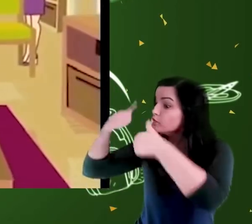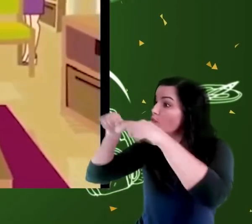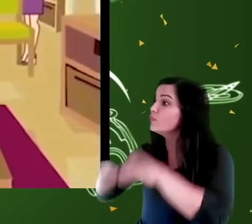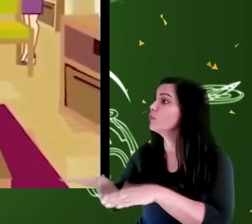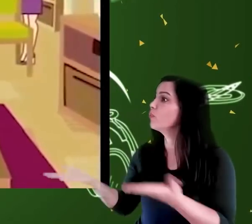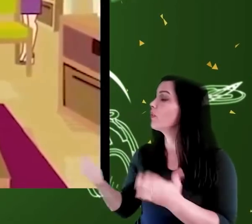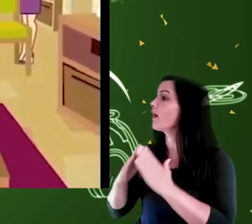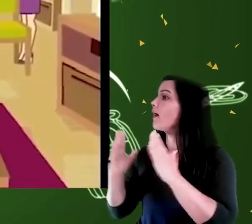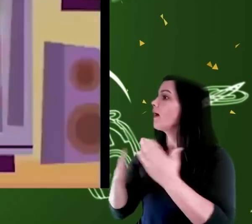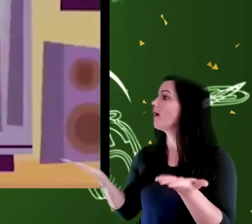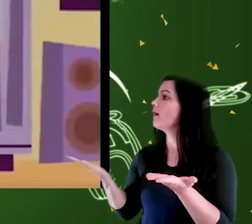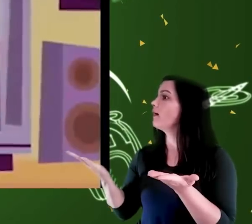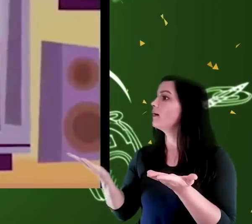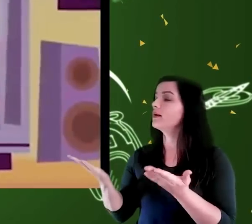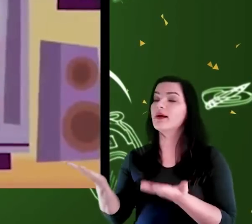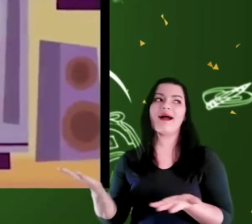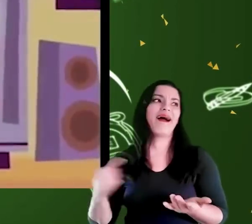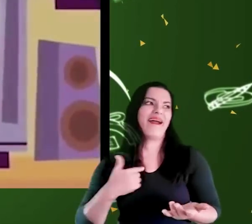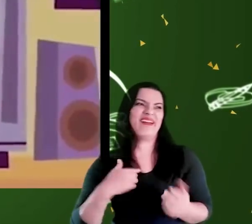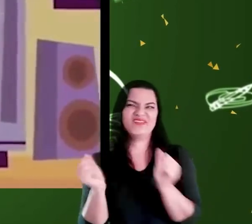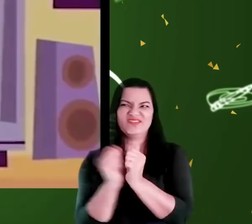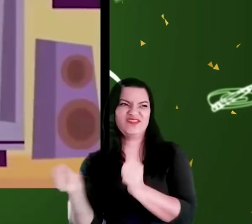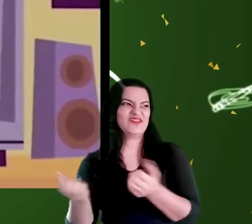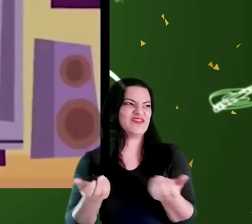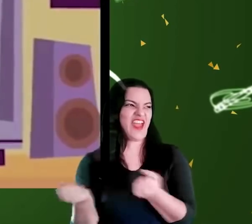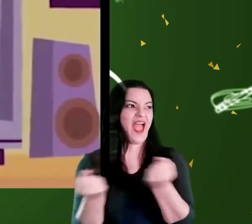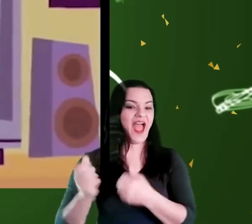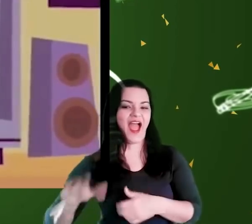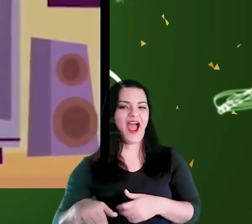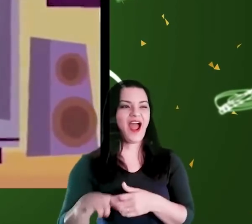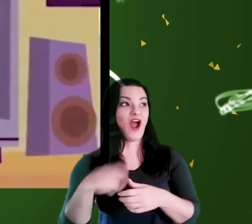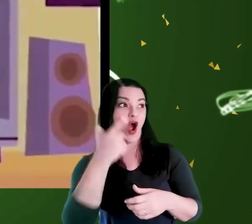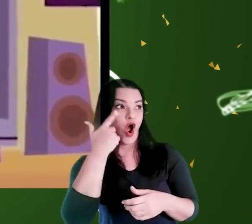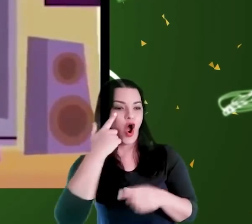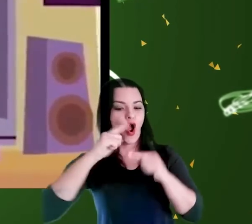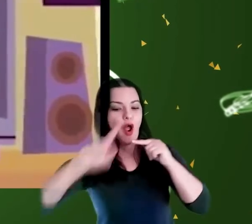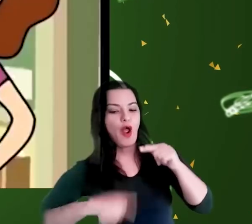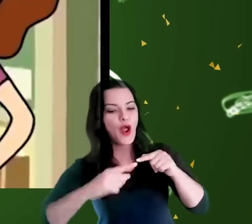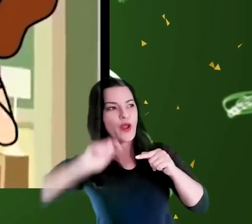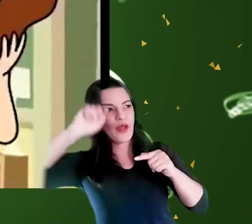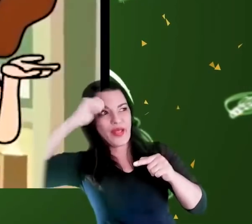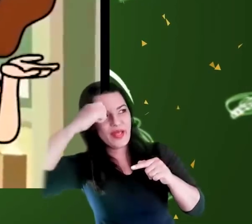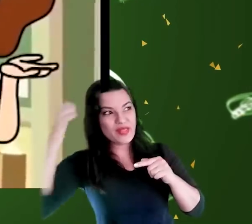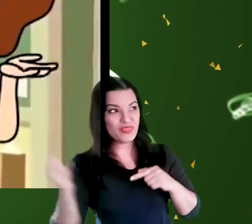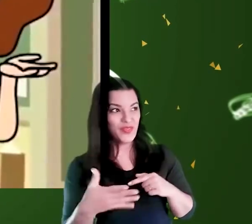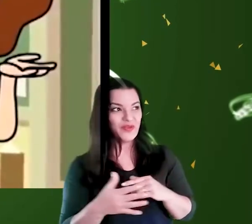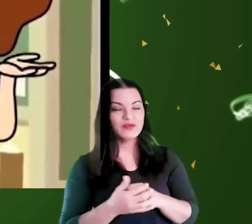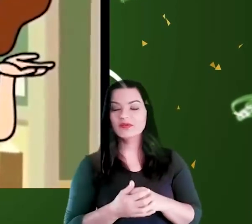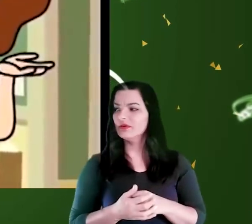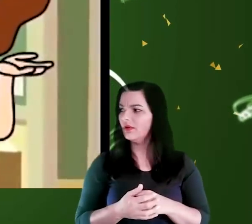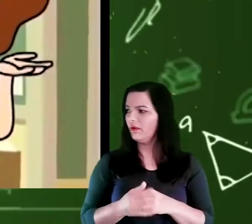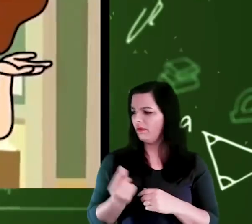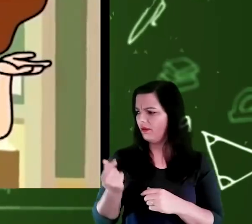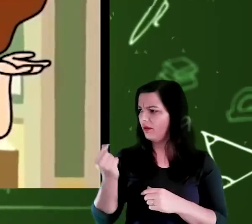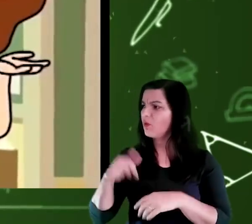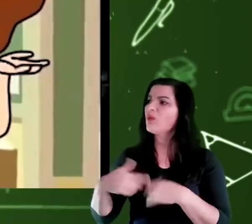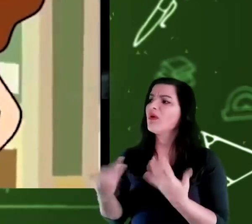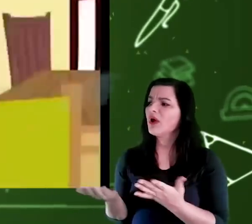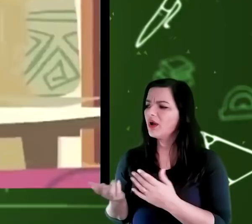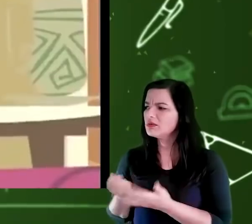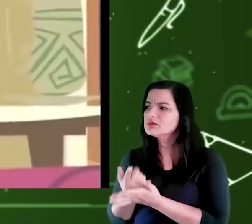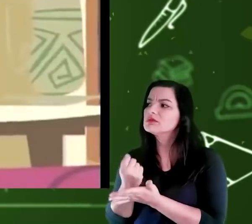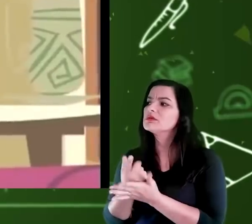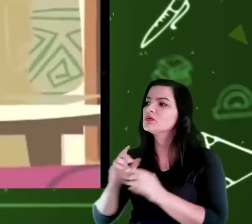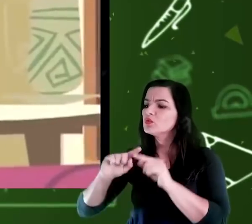aqui. Ah, eu e esse carrão aí, ó. Tô comprando pneu novo. Ó, tudo bom. Com que dinheiro você está comprando